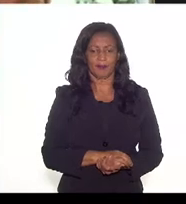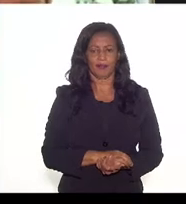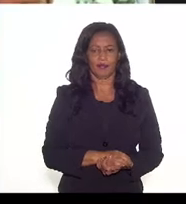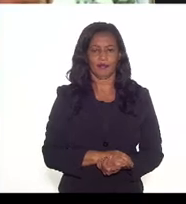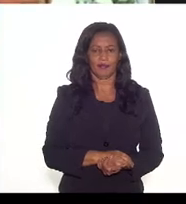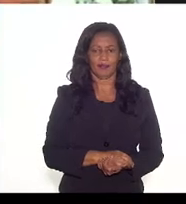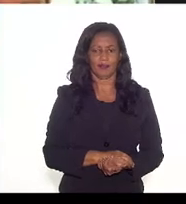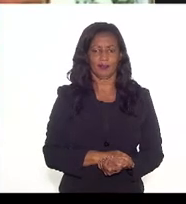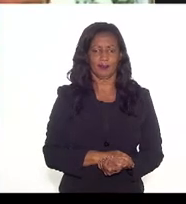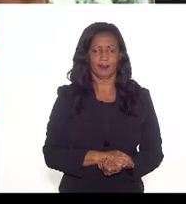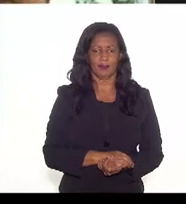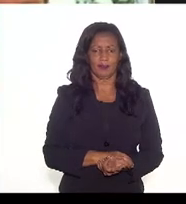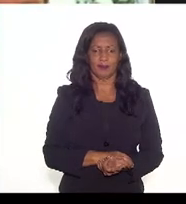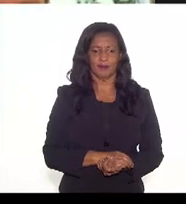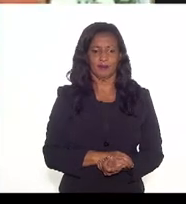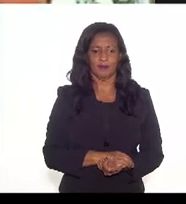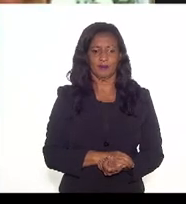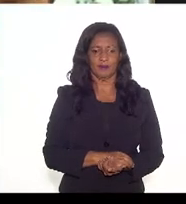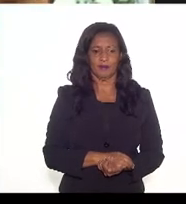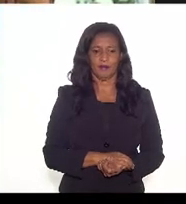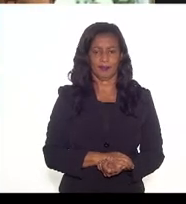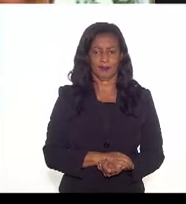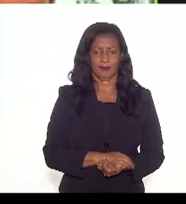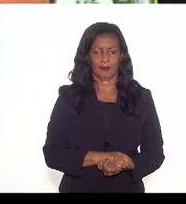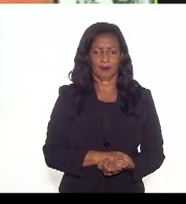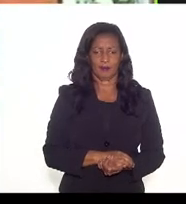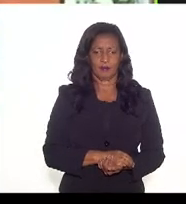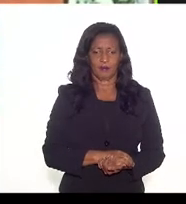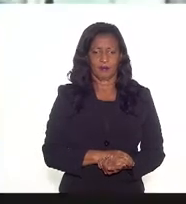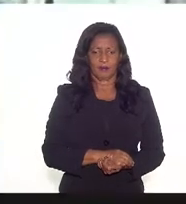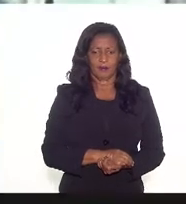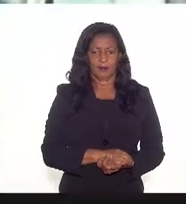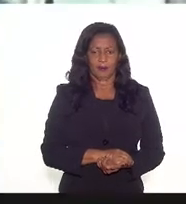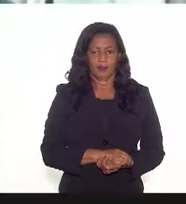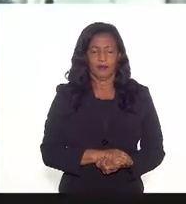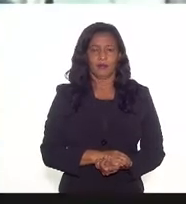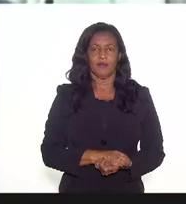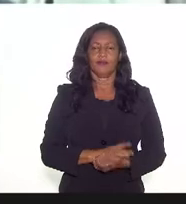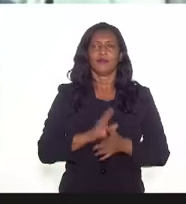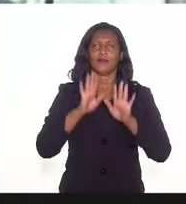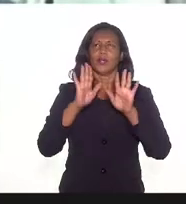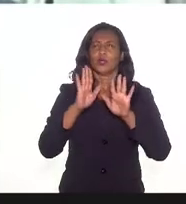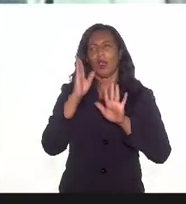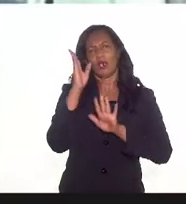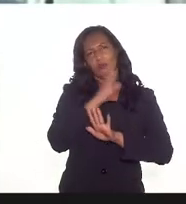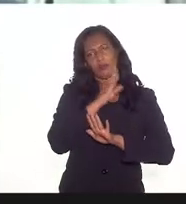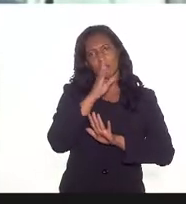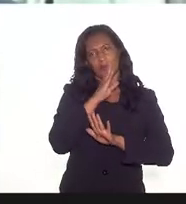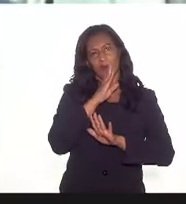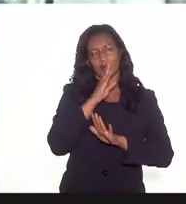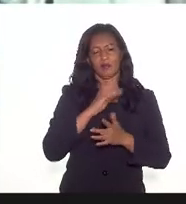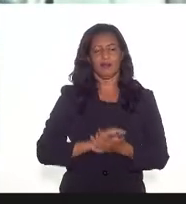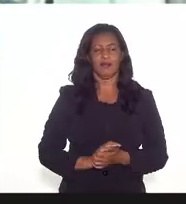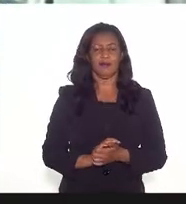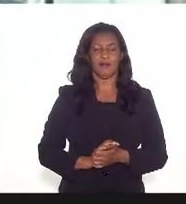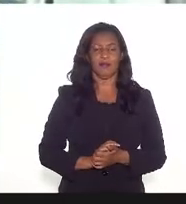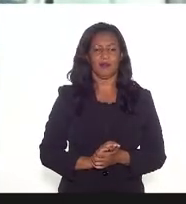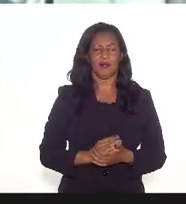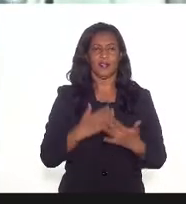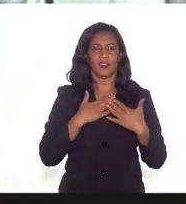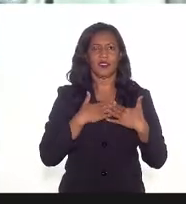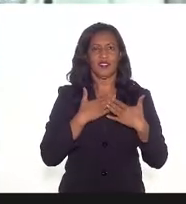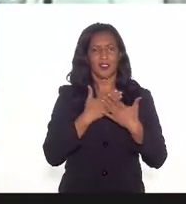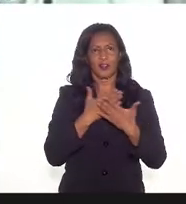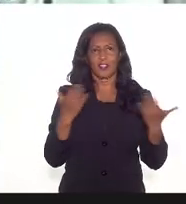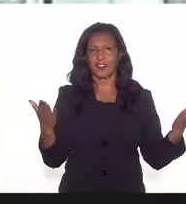para fazer isso aqui Só uma pequena parte, deputado Luiz Paulo, obrigado. Saudações, deputado Márcio Pacheco,